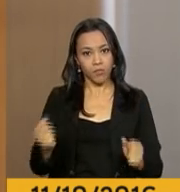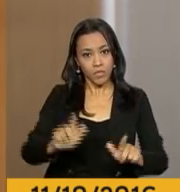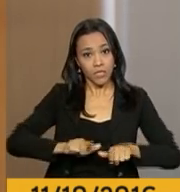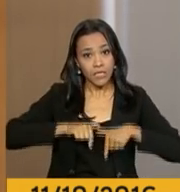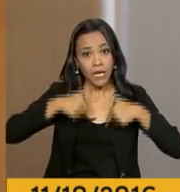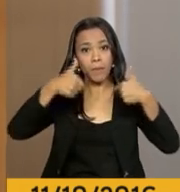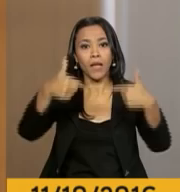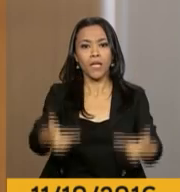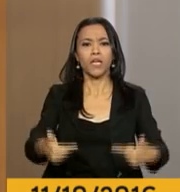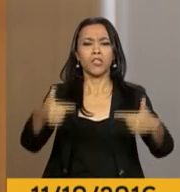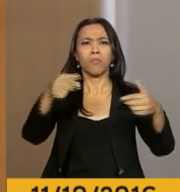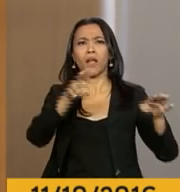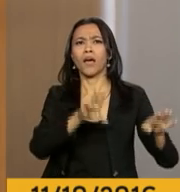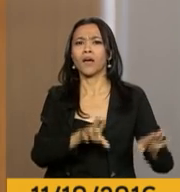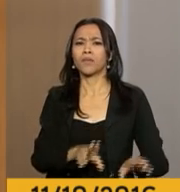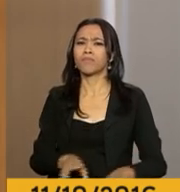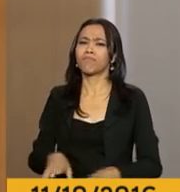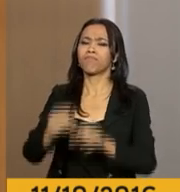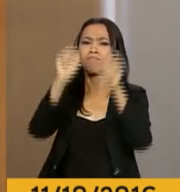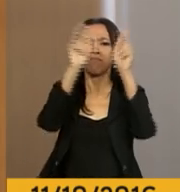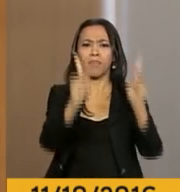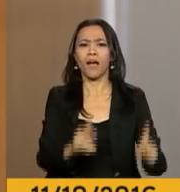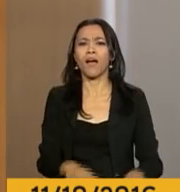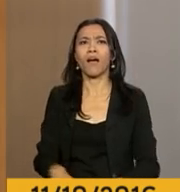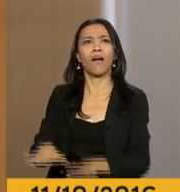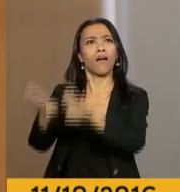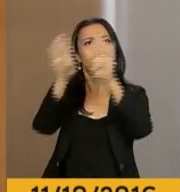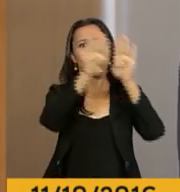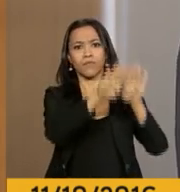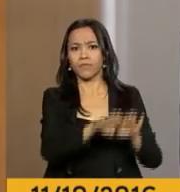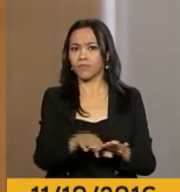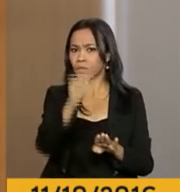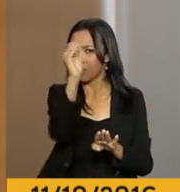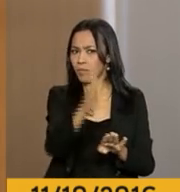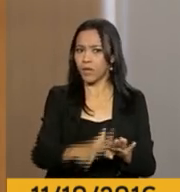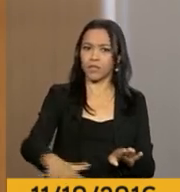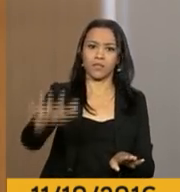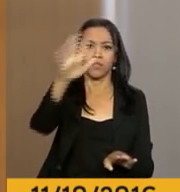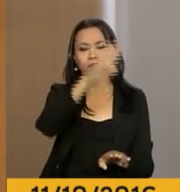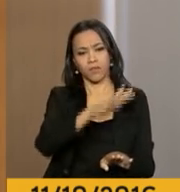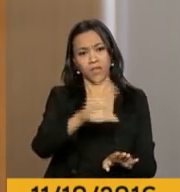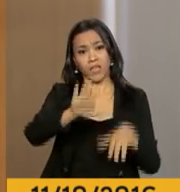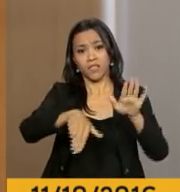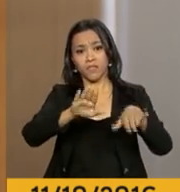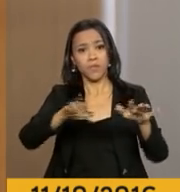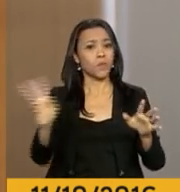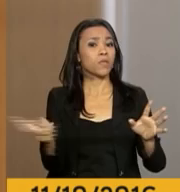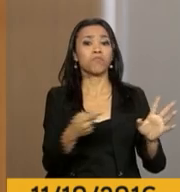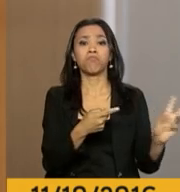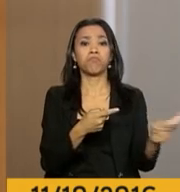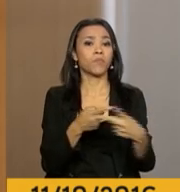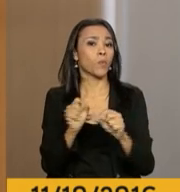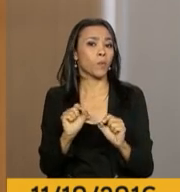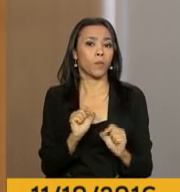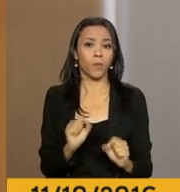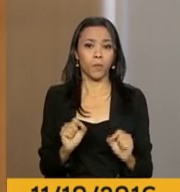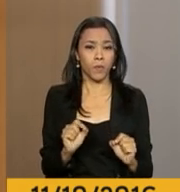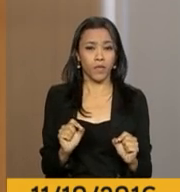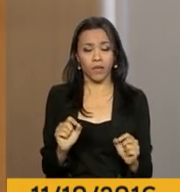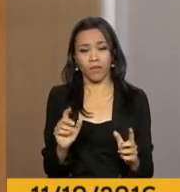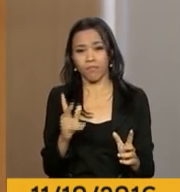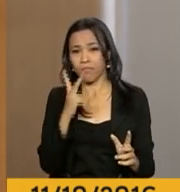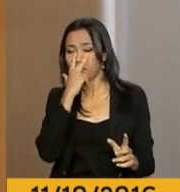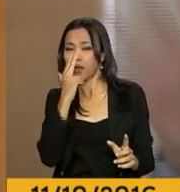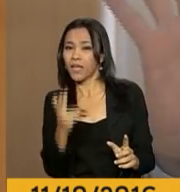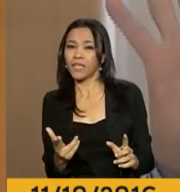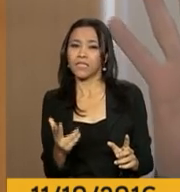reunificação nacional para uma pacificação eh nacional que passa muitas e muitas vezes por alguns aparentes